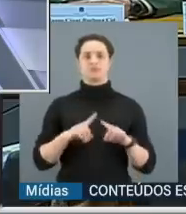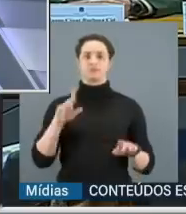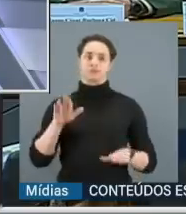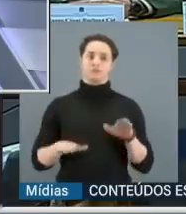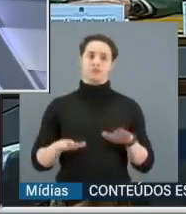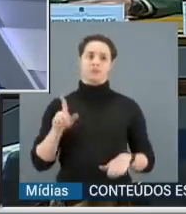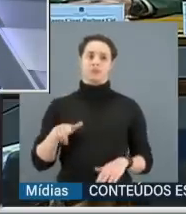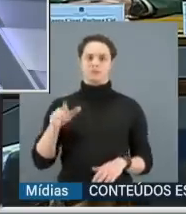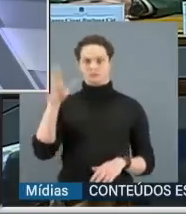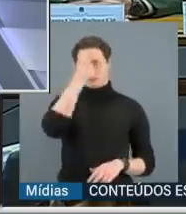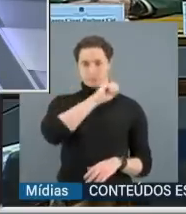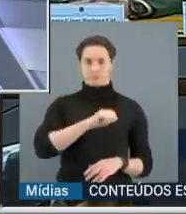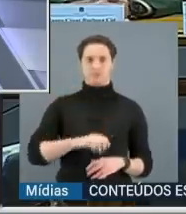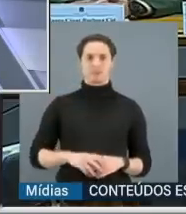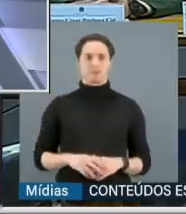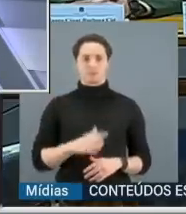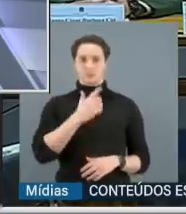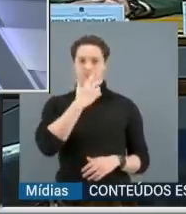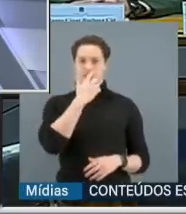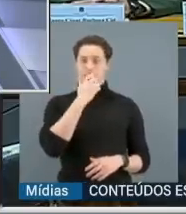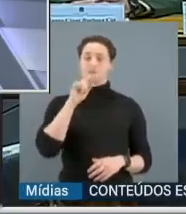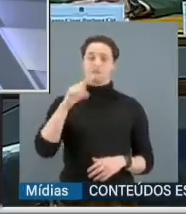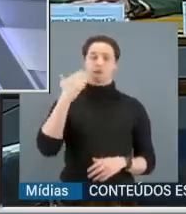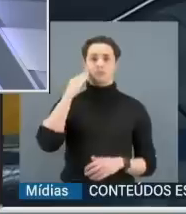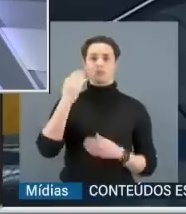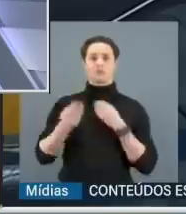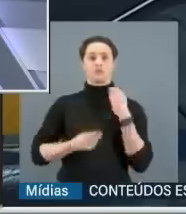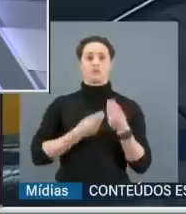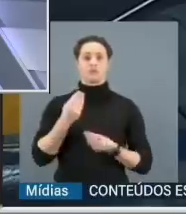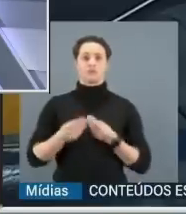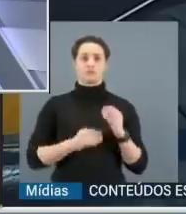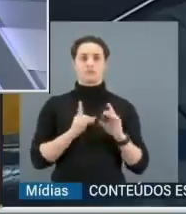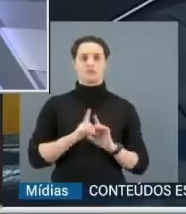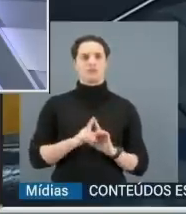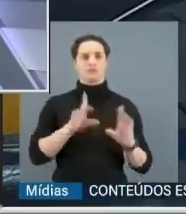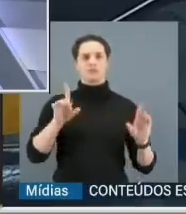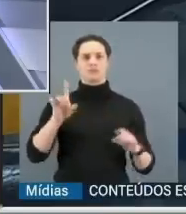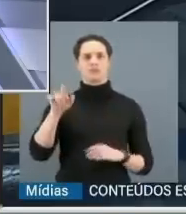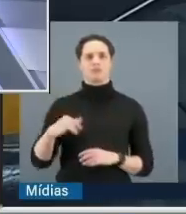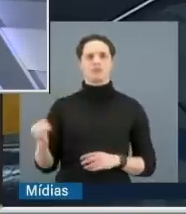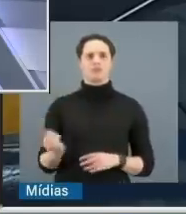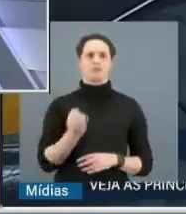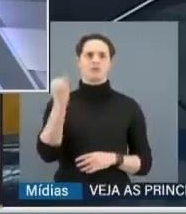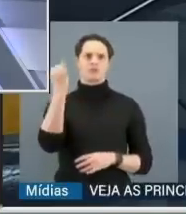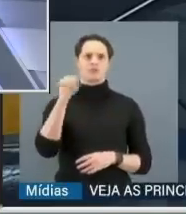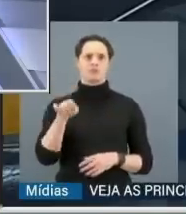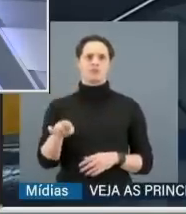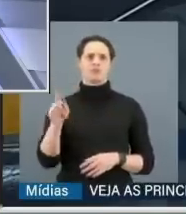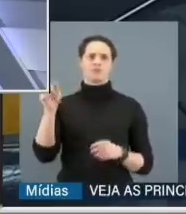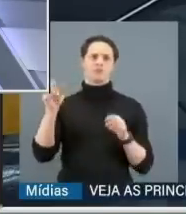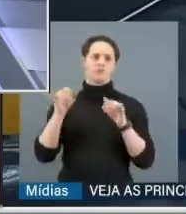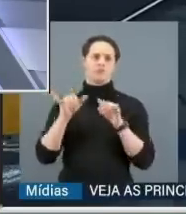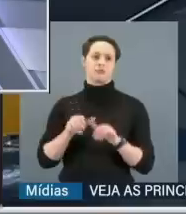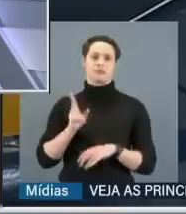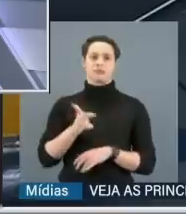estão marcados com o título de sigilo na esfera do Poder Judiciário. O que nós temos